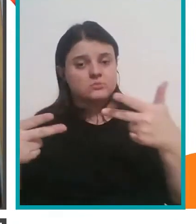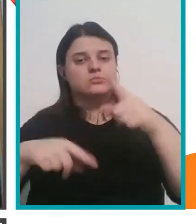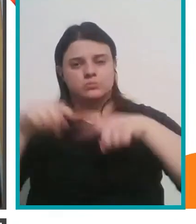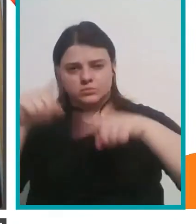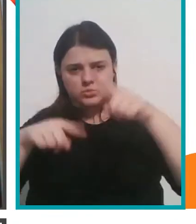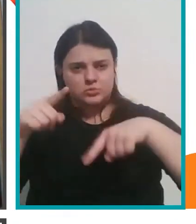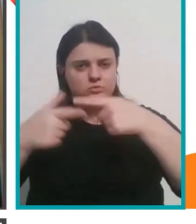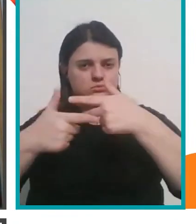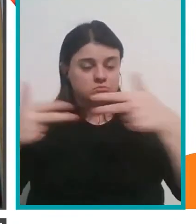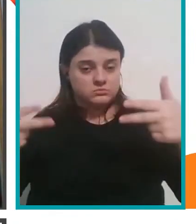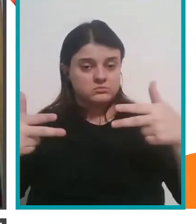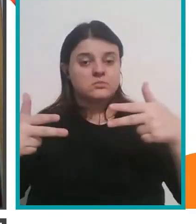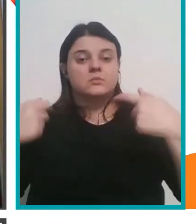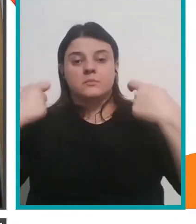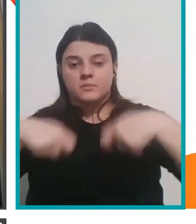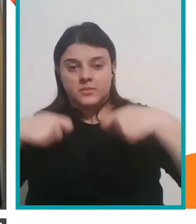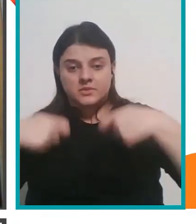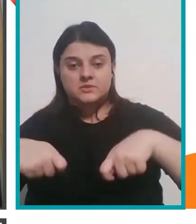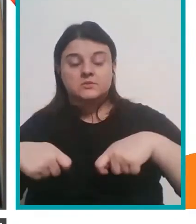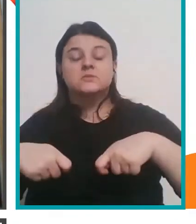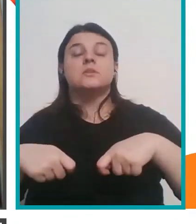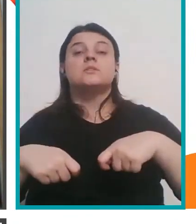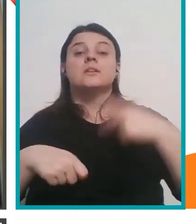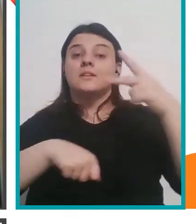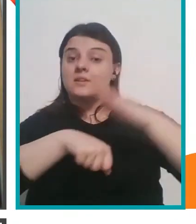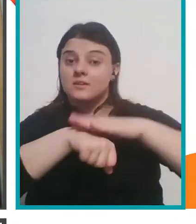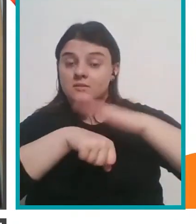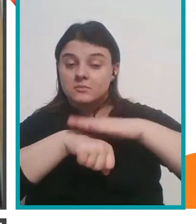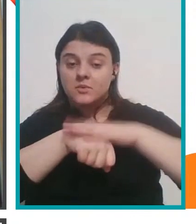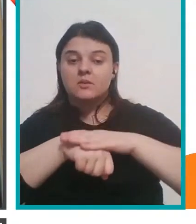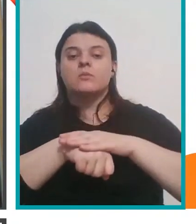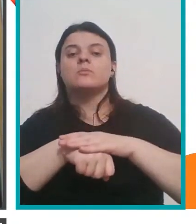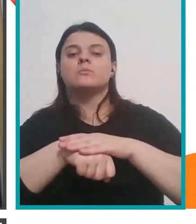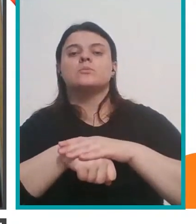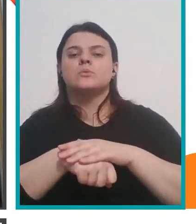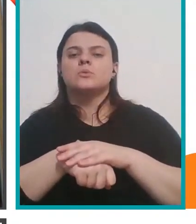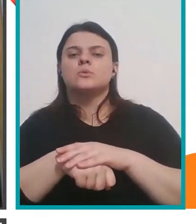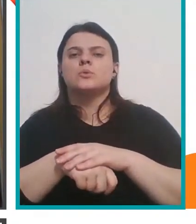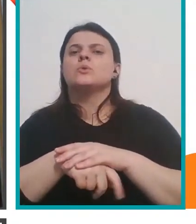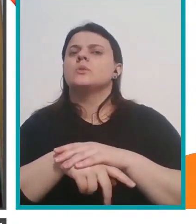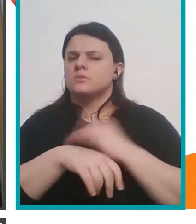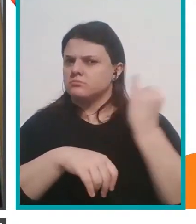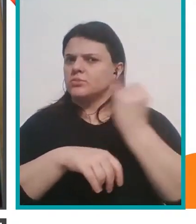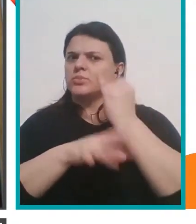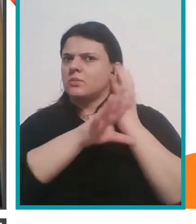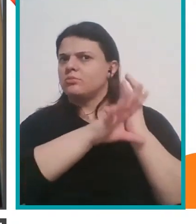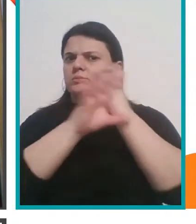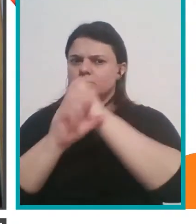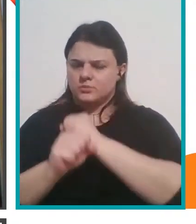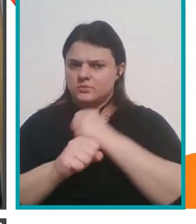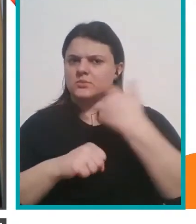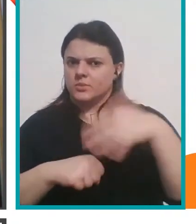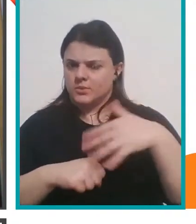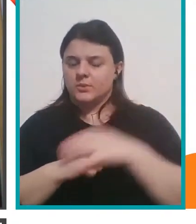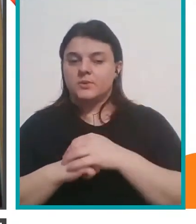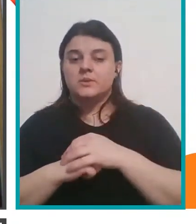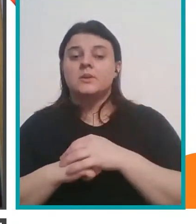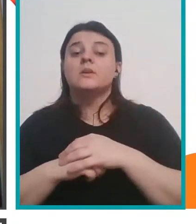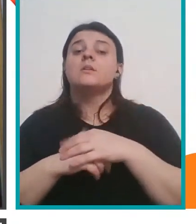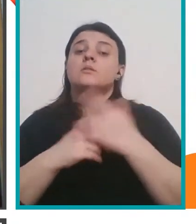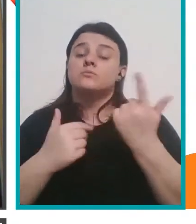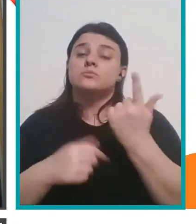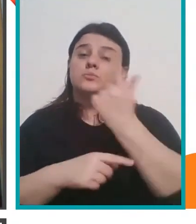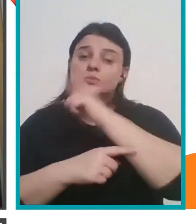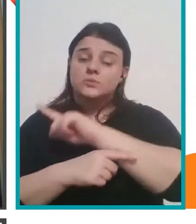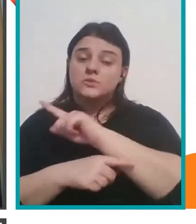produtos e materiais feita pelos estados, e isso dá uma parcela importante no mercado, isso tem um